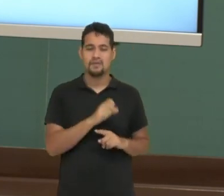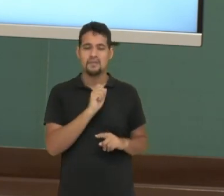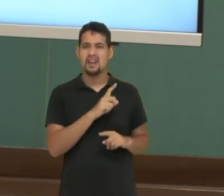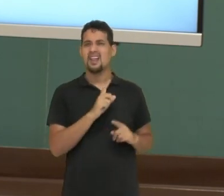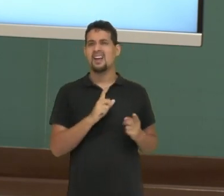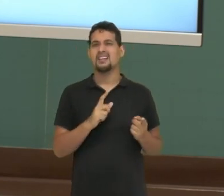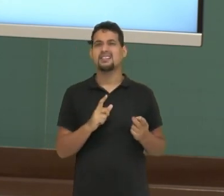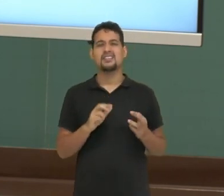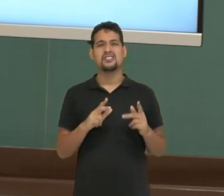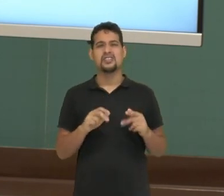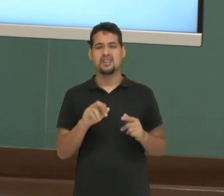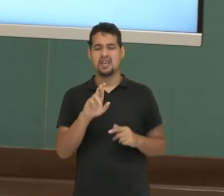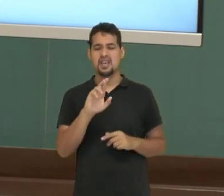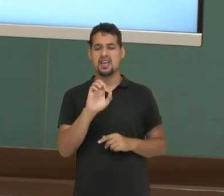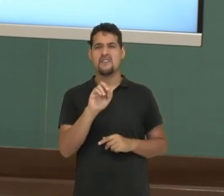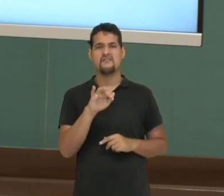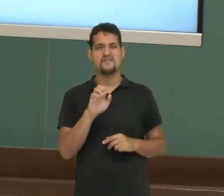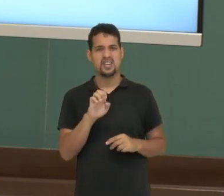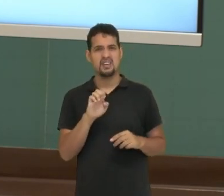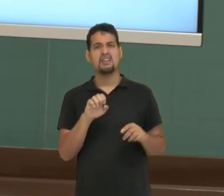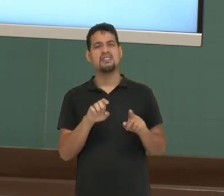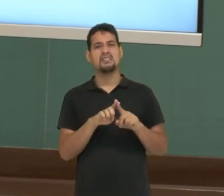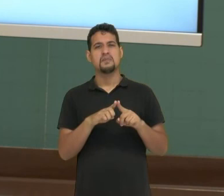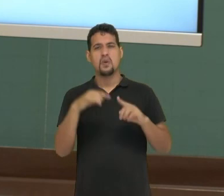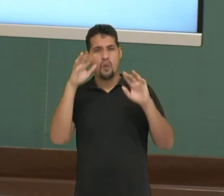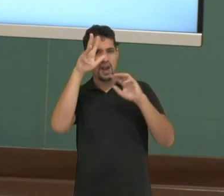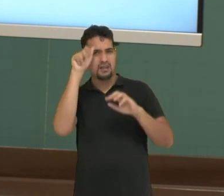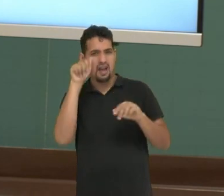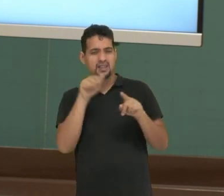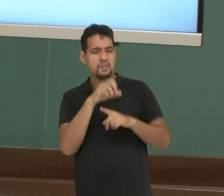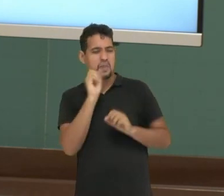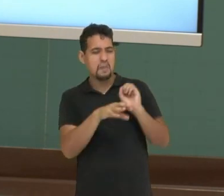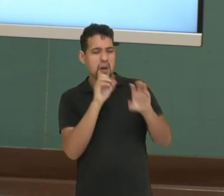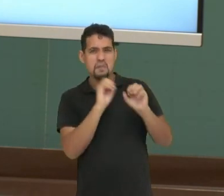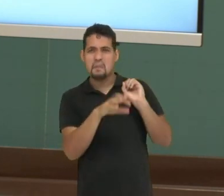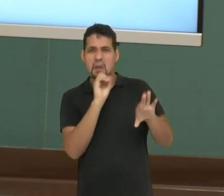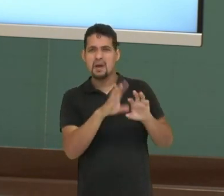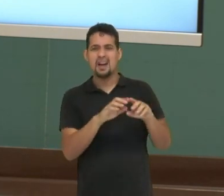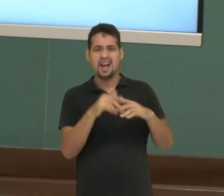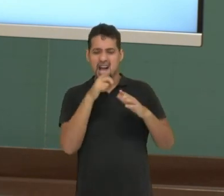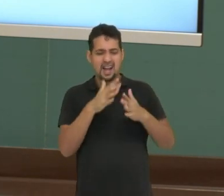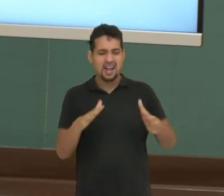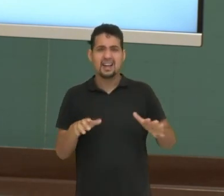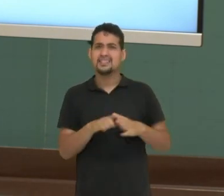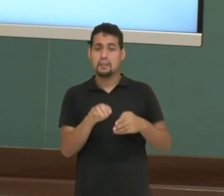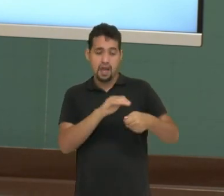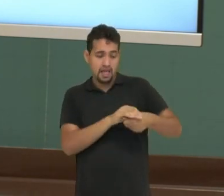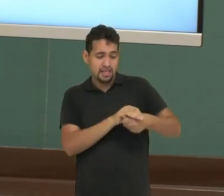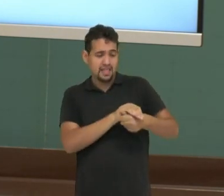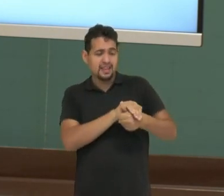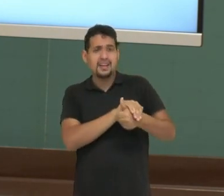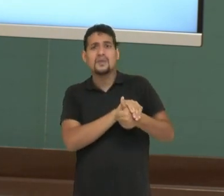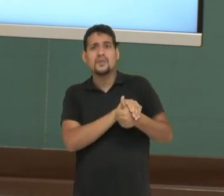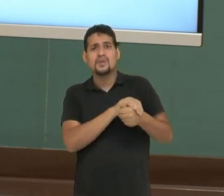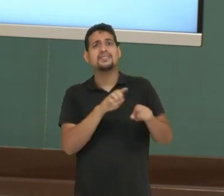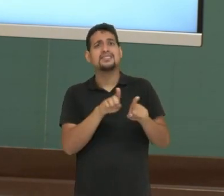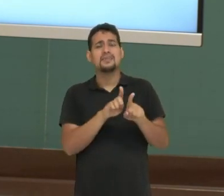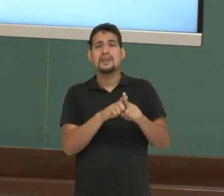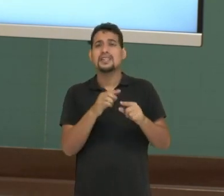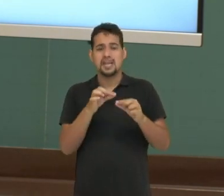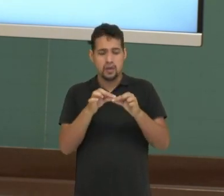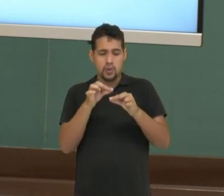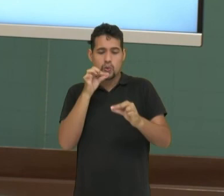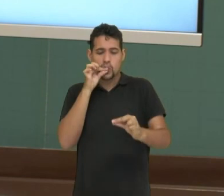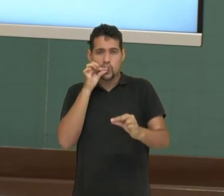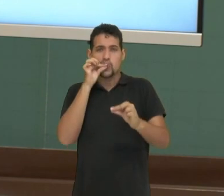parte de metal. A gente sabe também o que está acontecendo com as tartarugas, né? Os canudinhos, né, de